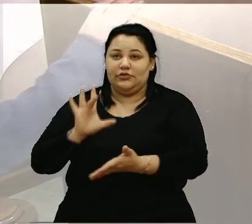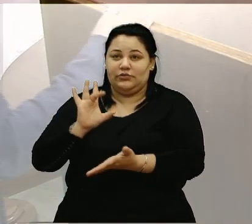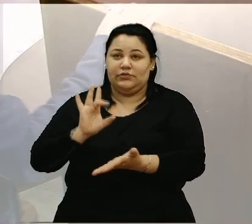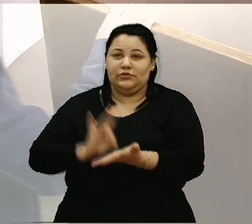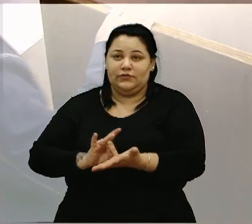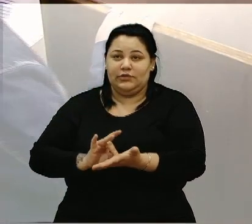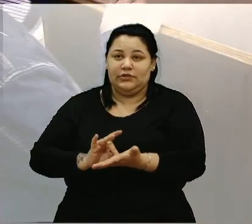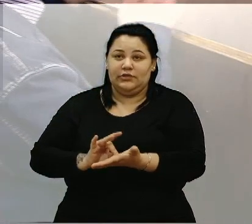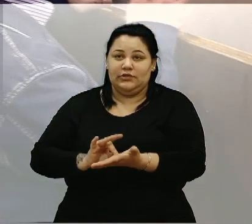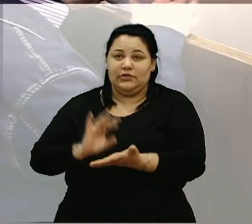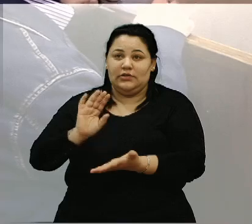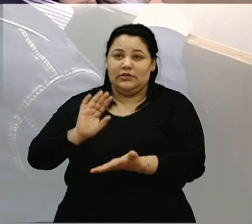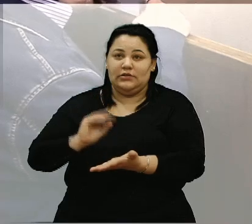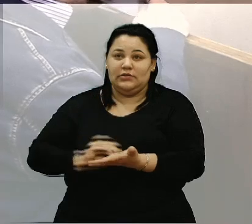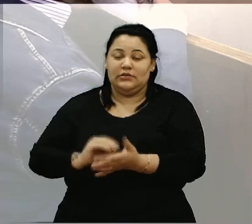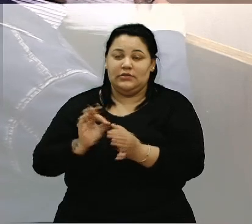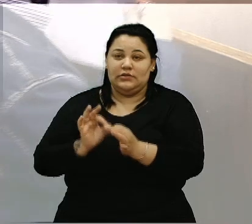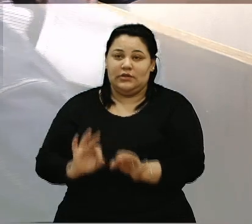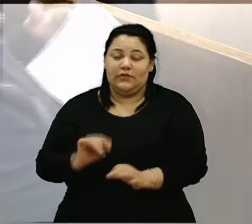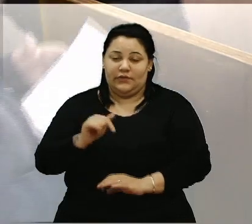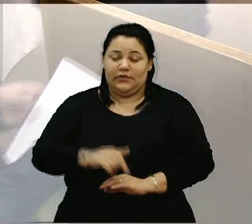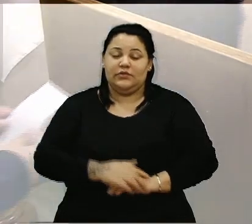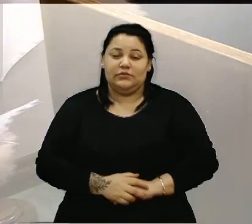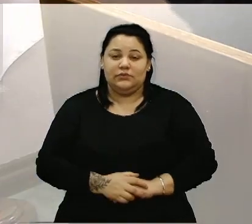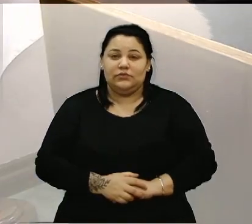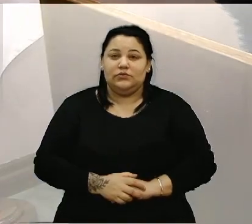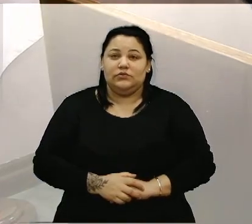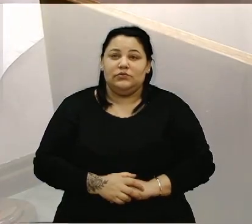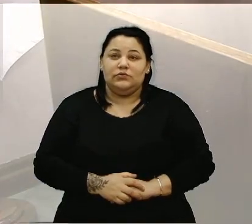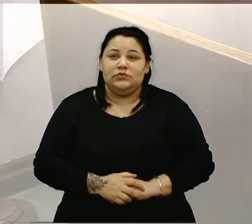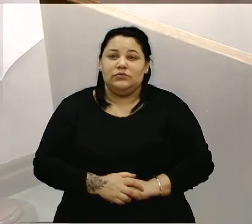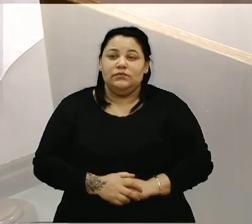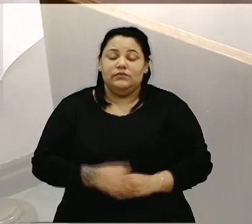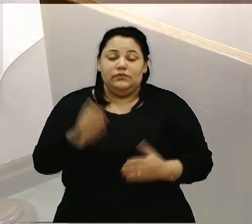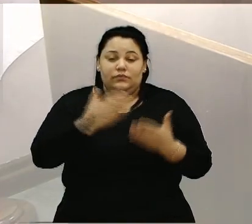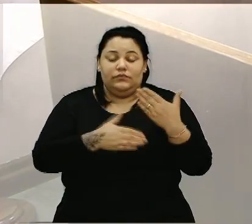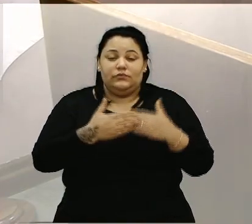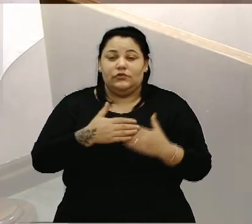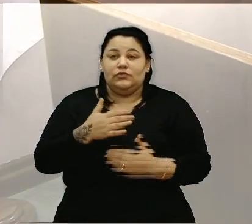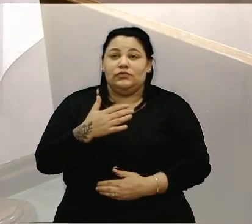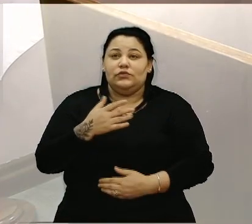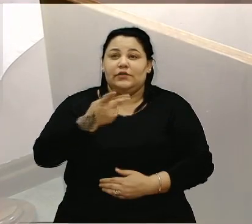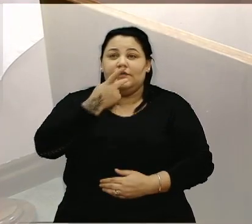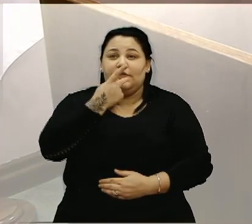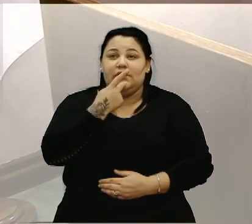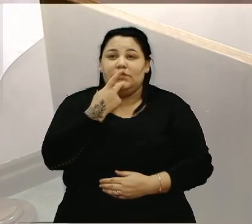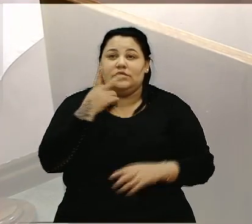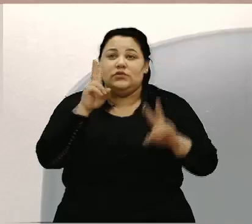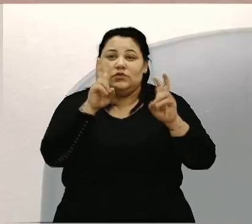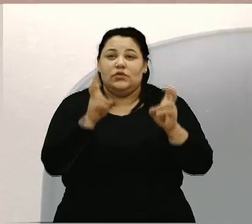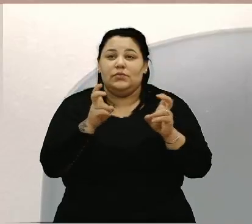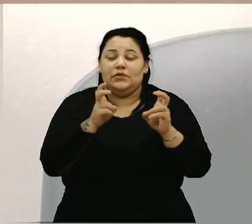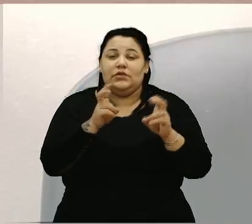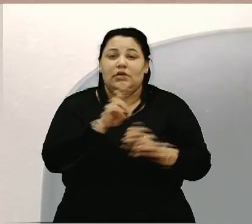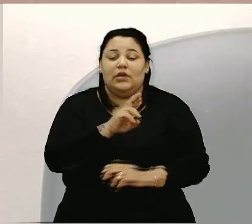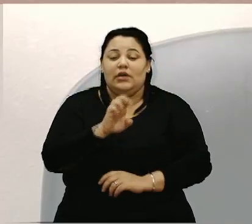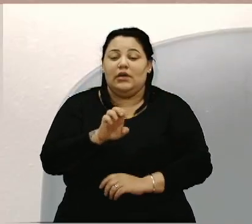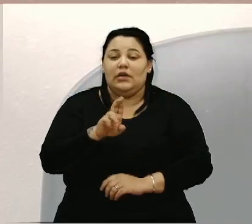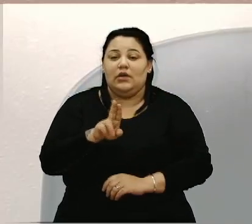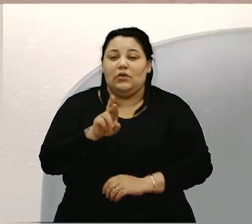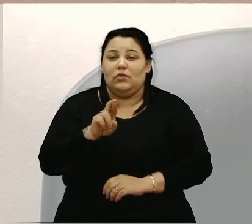aqui, vereador Fantinel, que tudo que veio para essa casa sobre REURB, regularização fundiária, esta casa